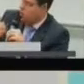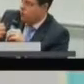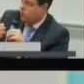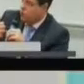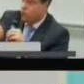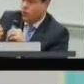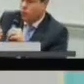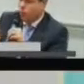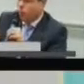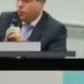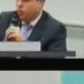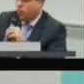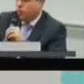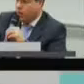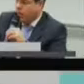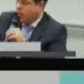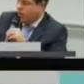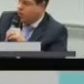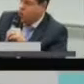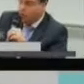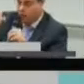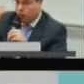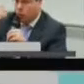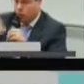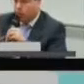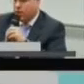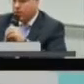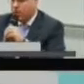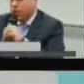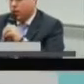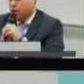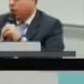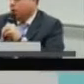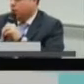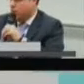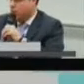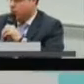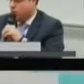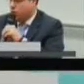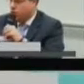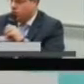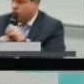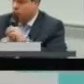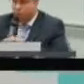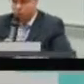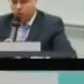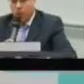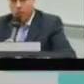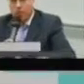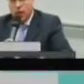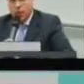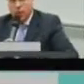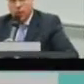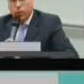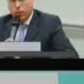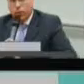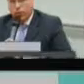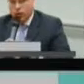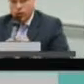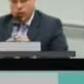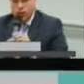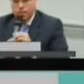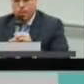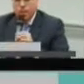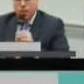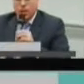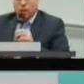estados e 24% nos municípios, está afetando sim também a assistência. A falta de garantia de todos